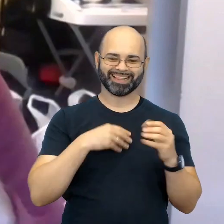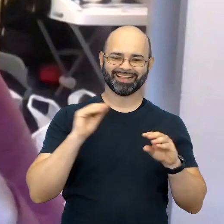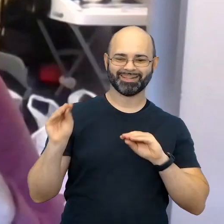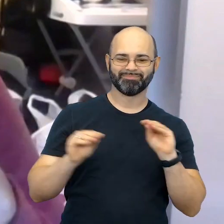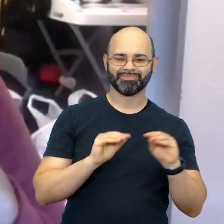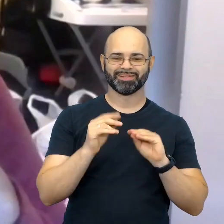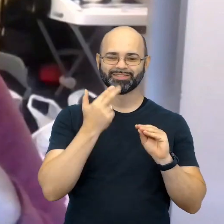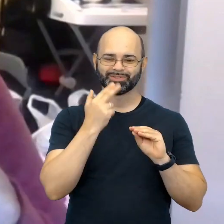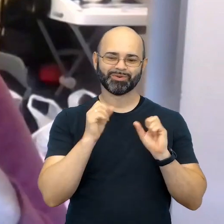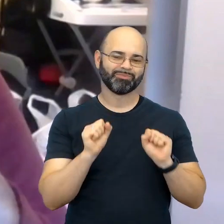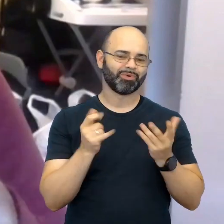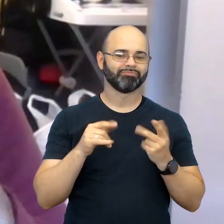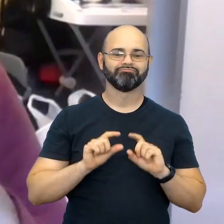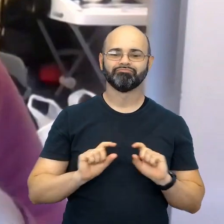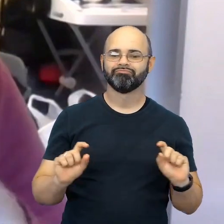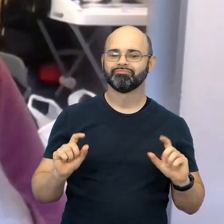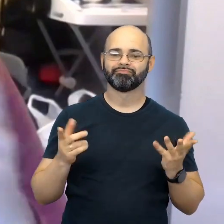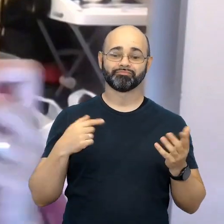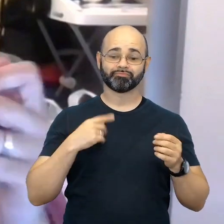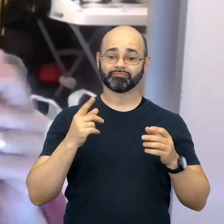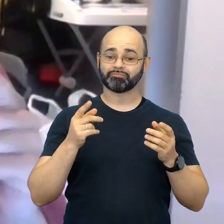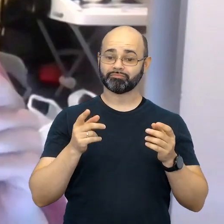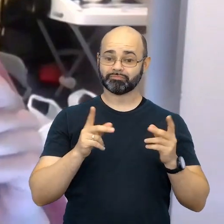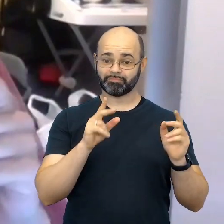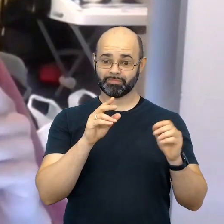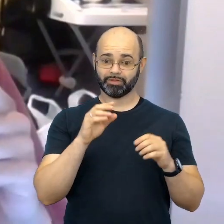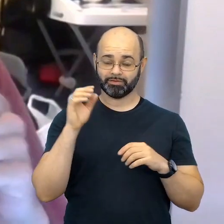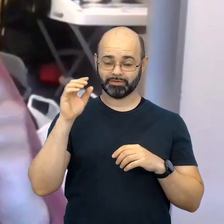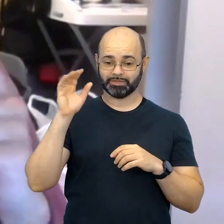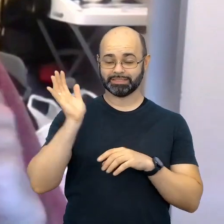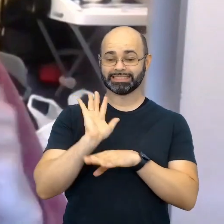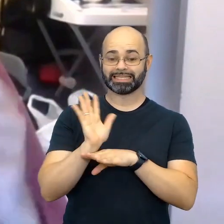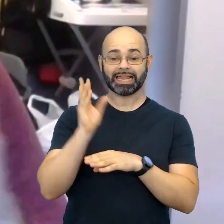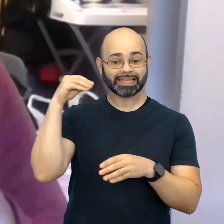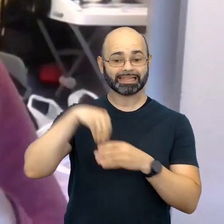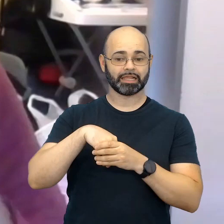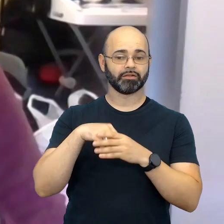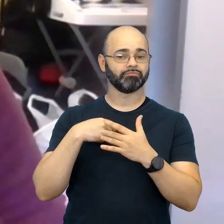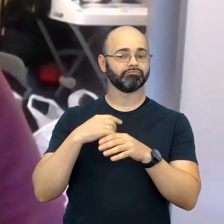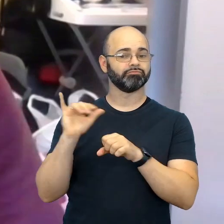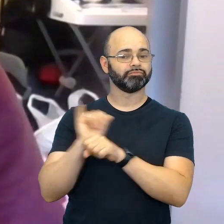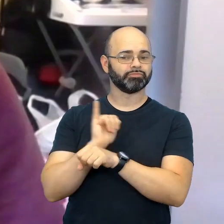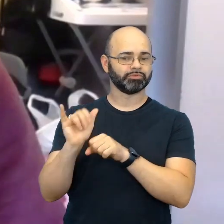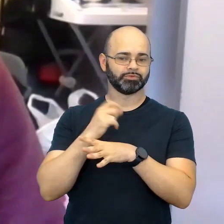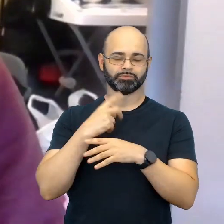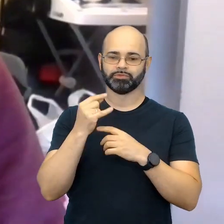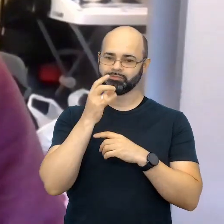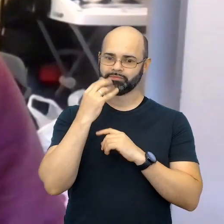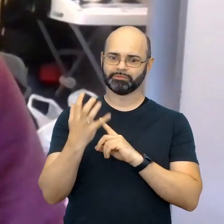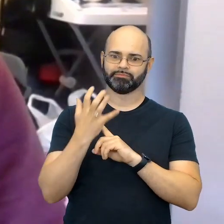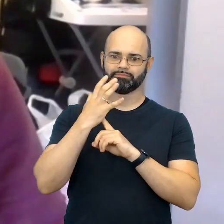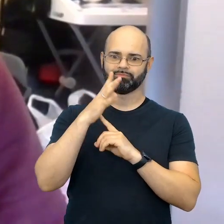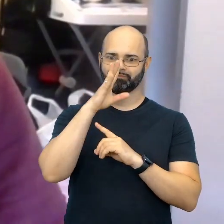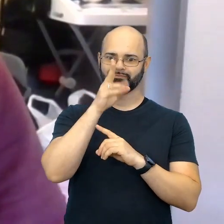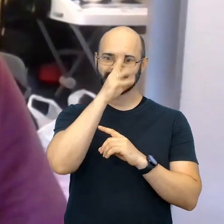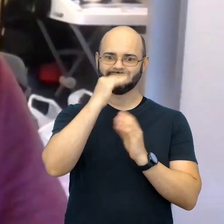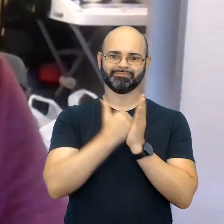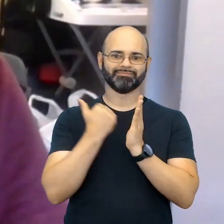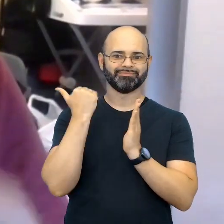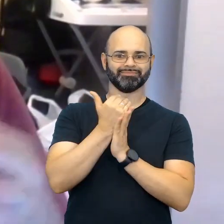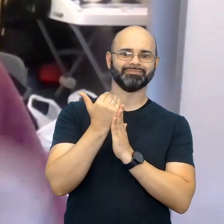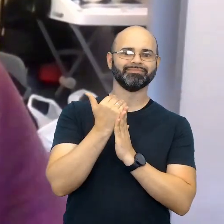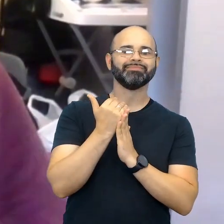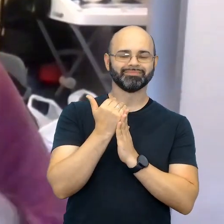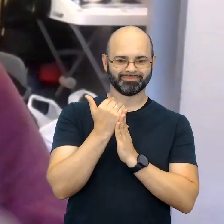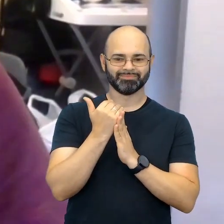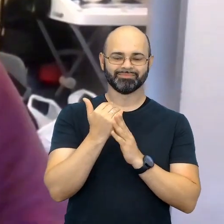legenda, eu posso fazer alguma edição dentro dessa cena para destacar, fazer um exagero, por exemplo. Então, o conteúdo